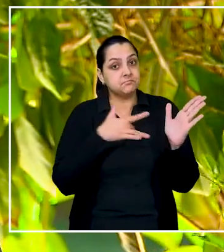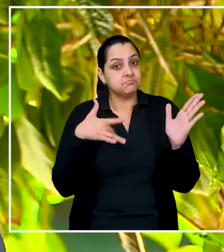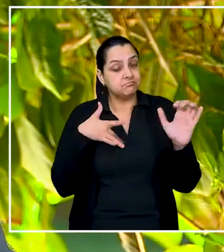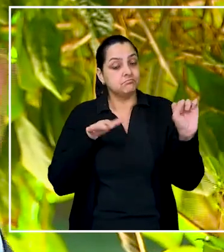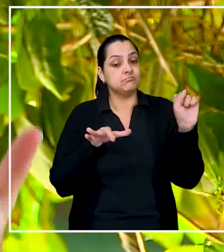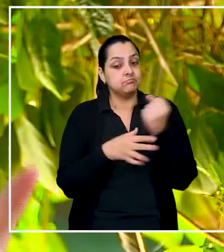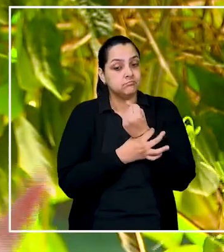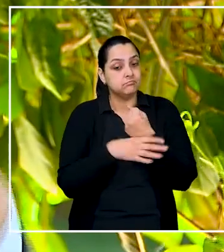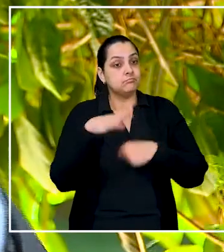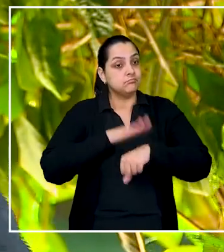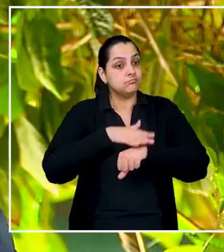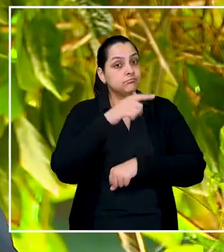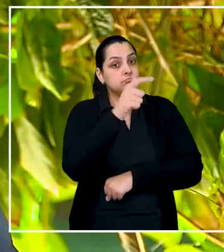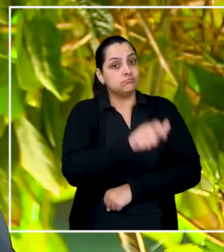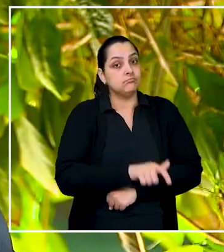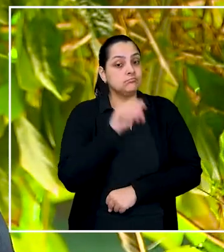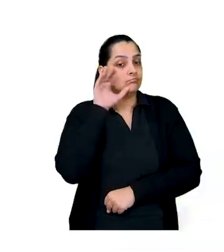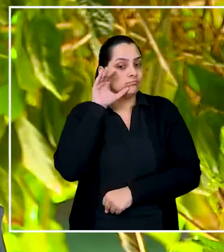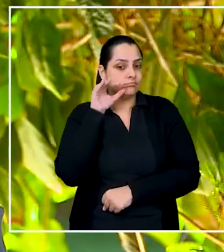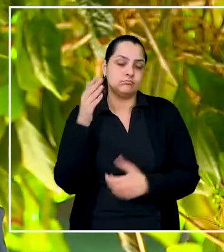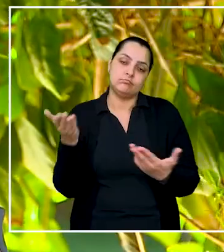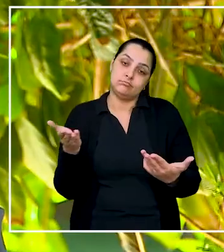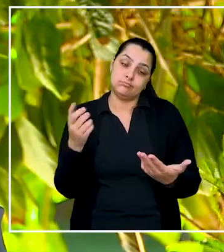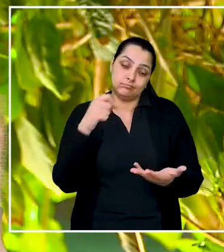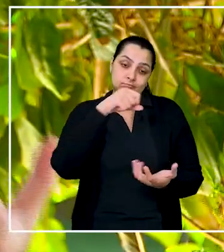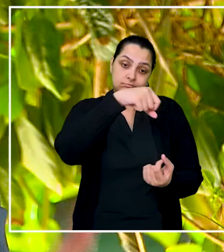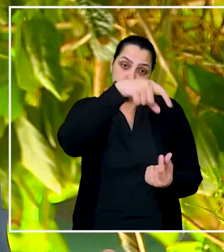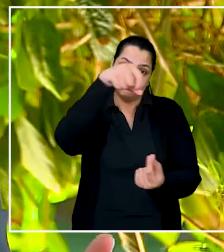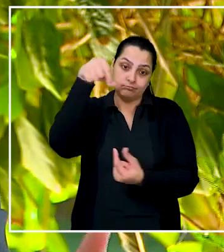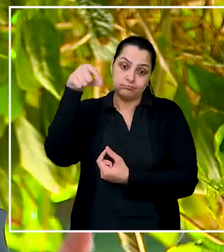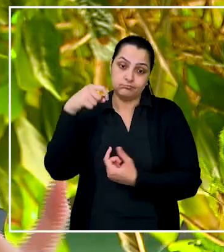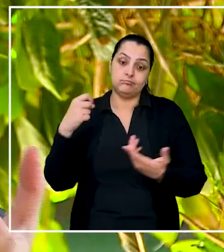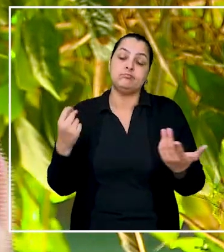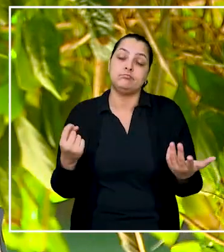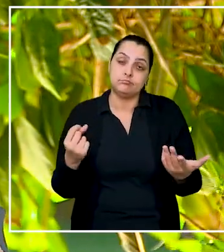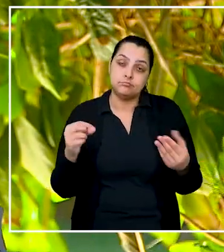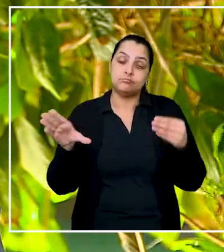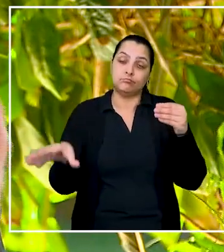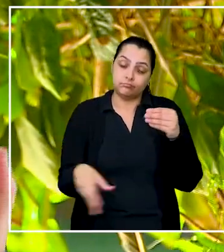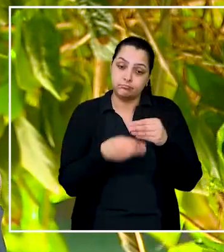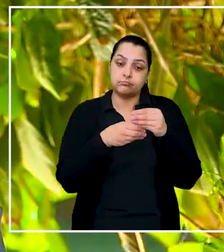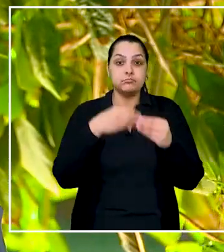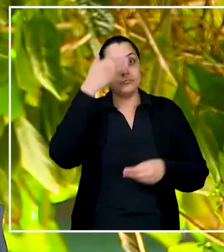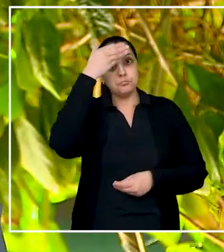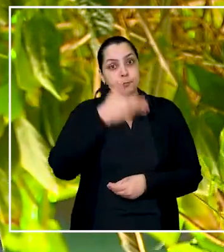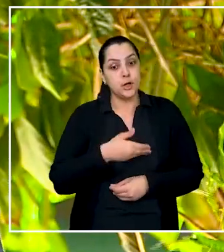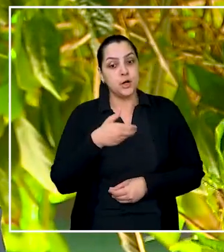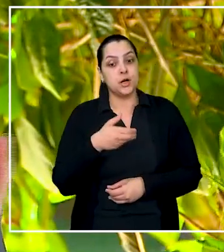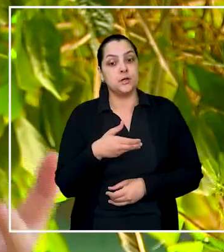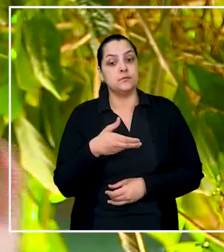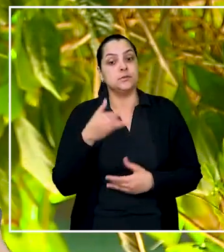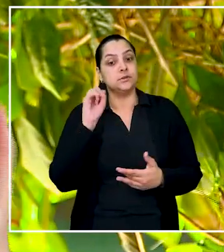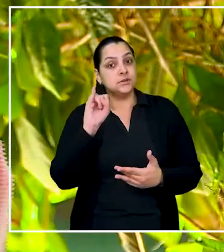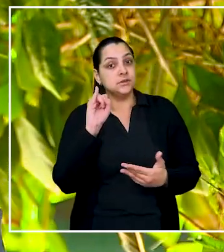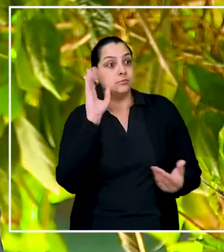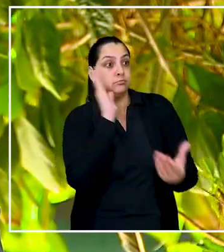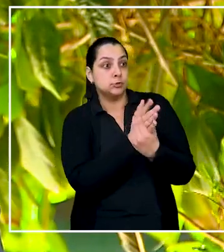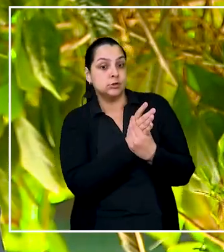de saúde e segurança do próprio trabalhador, porque a geolocalização aí permite meio que um complemento da prova que vai